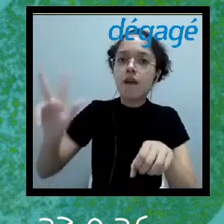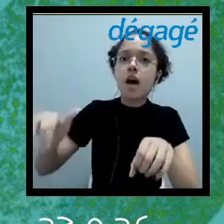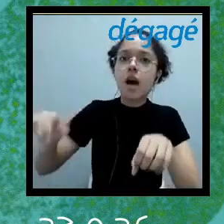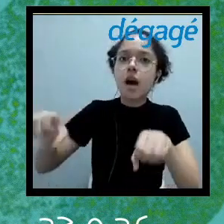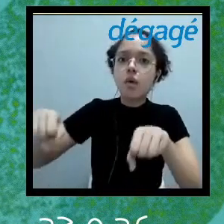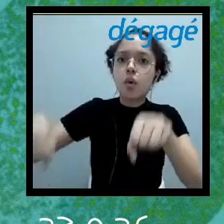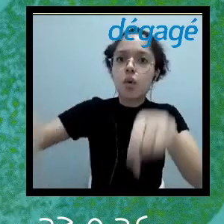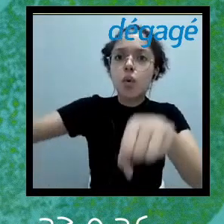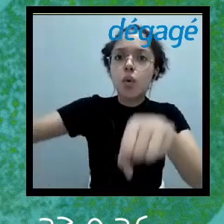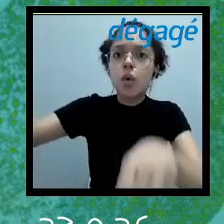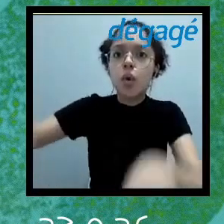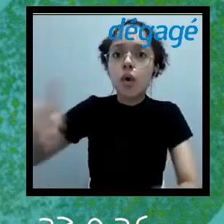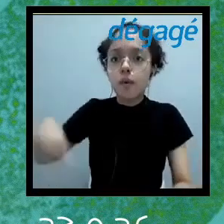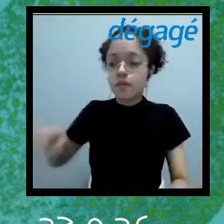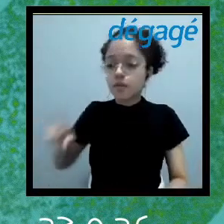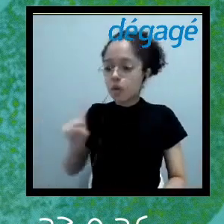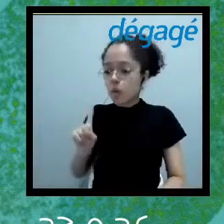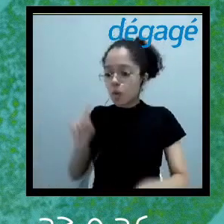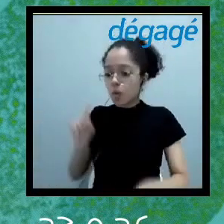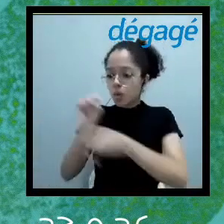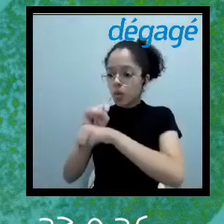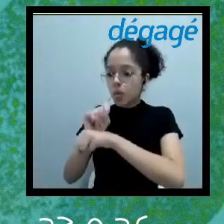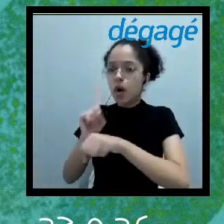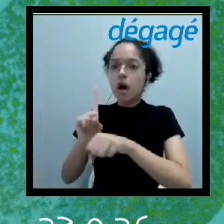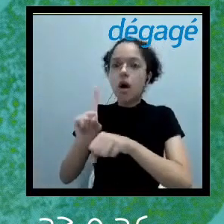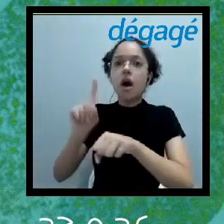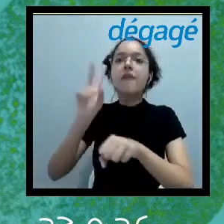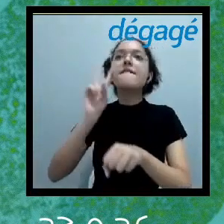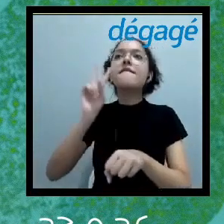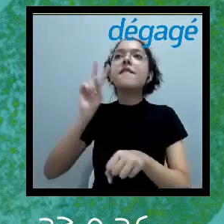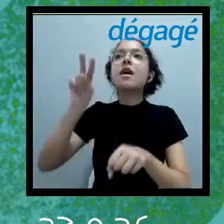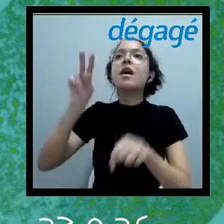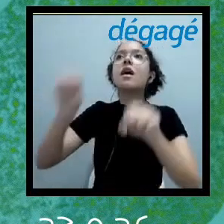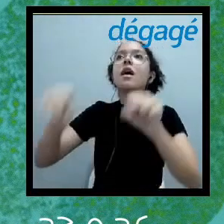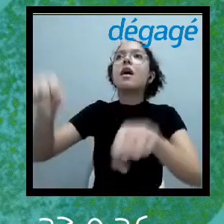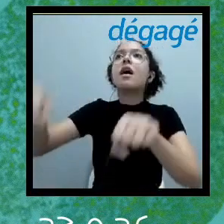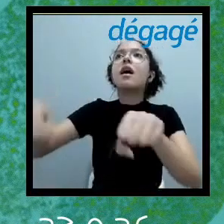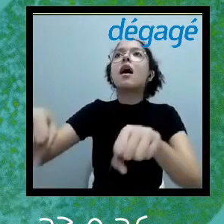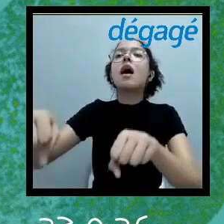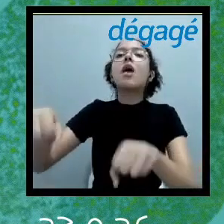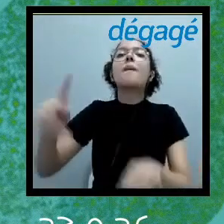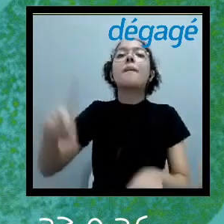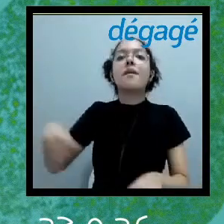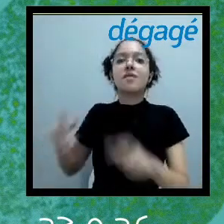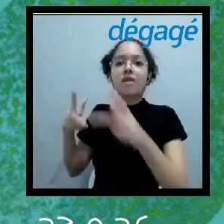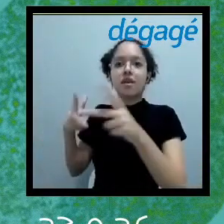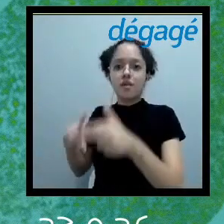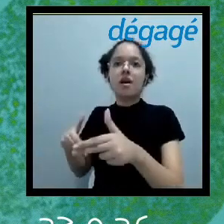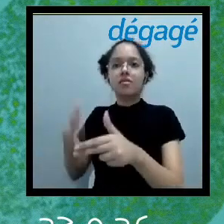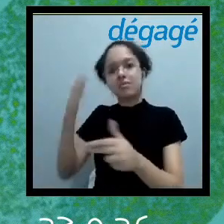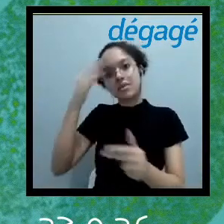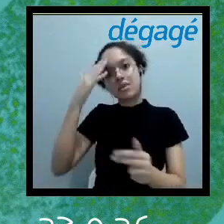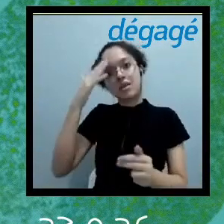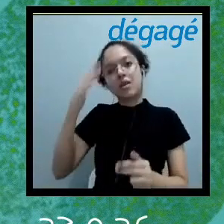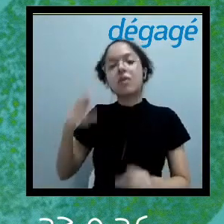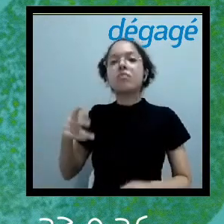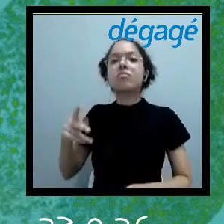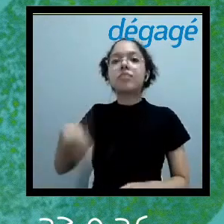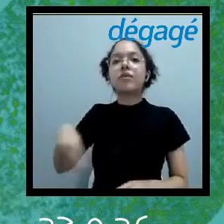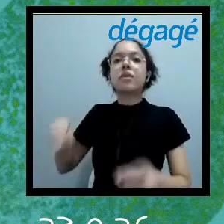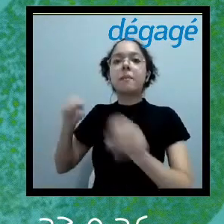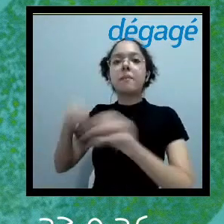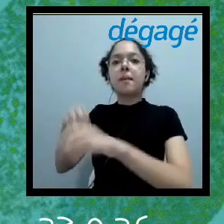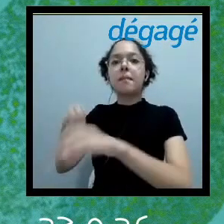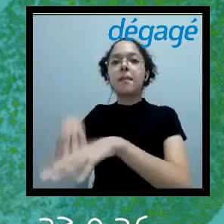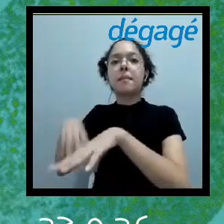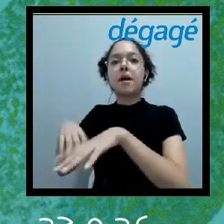torcida e a pessoa já foi. Eu acho que o professor está ali o tempo inteiro nesse momento, esperando que a pessoa vá. E que mesmo se cair, a gente vai